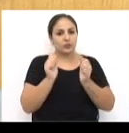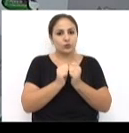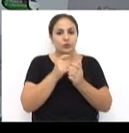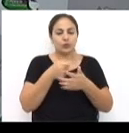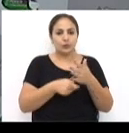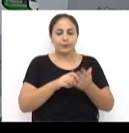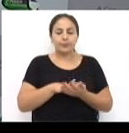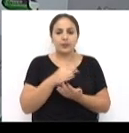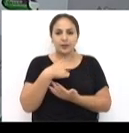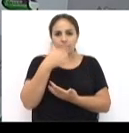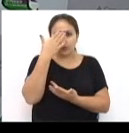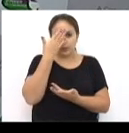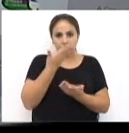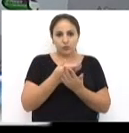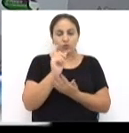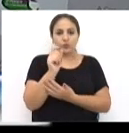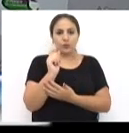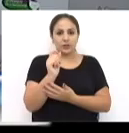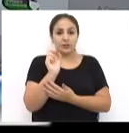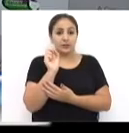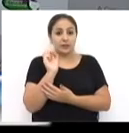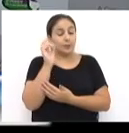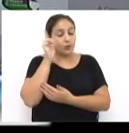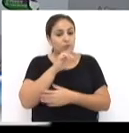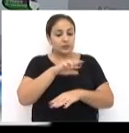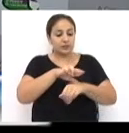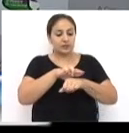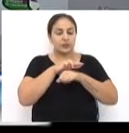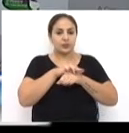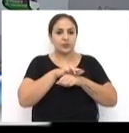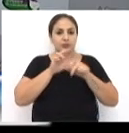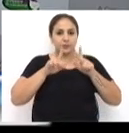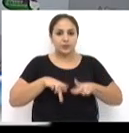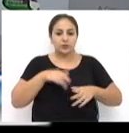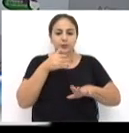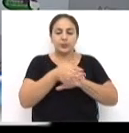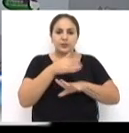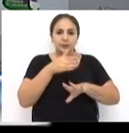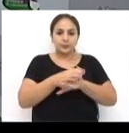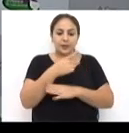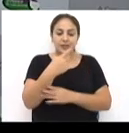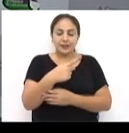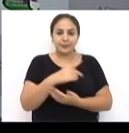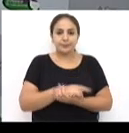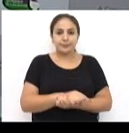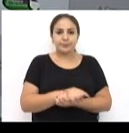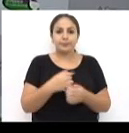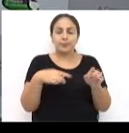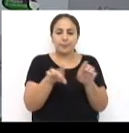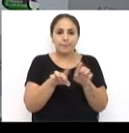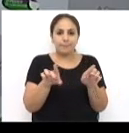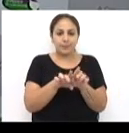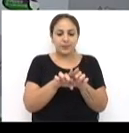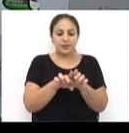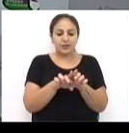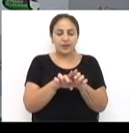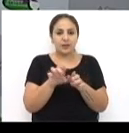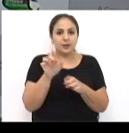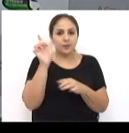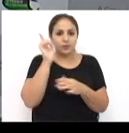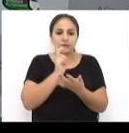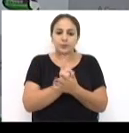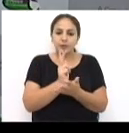autor. Acredito que é para a segurança das pessoas que frequentam ali e também